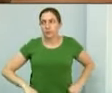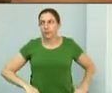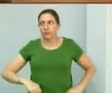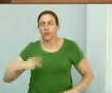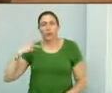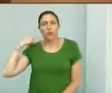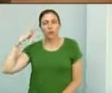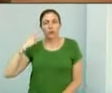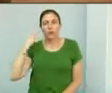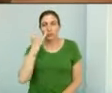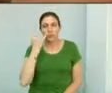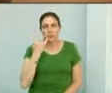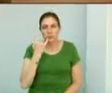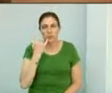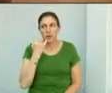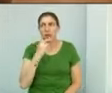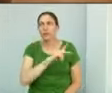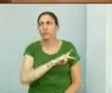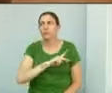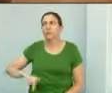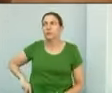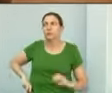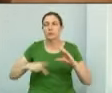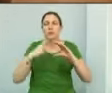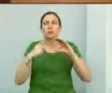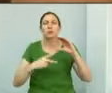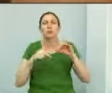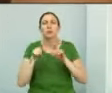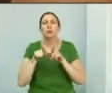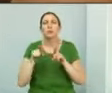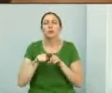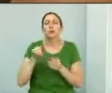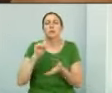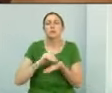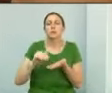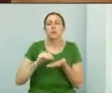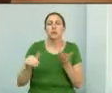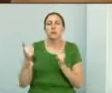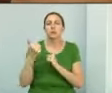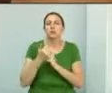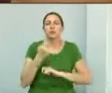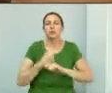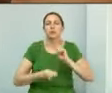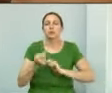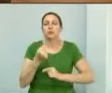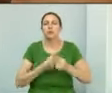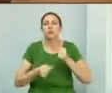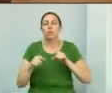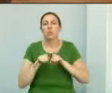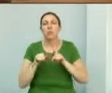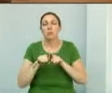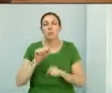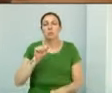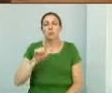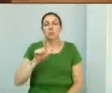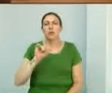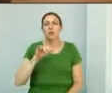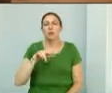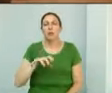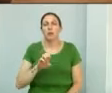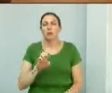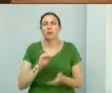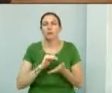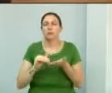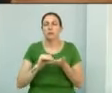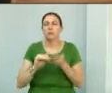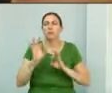vereador Jurandir Pezenato, presidente da Câmara de Vereadores, Flávio Pitti, secretário adjunto da Fazenda, e Aline, secretária de Planejamento. Em nome deles, cumprimentar todos os